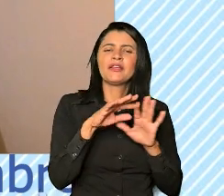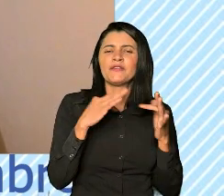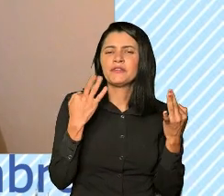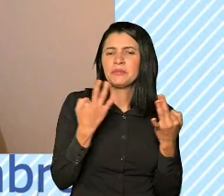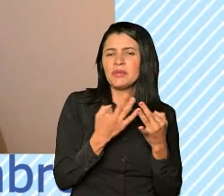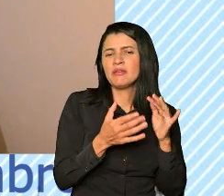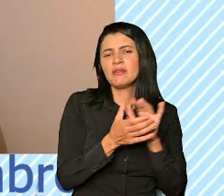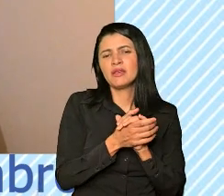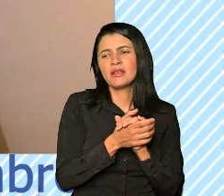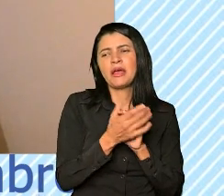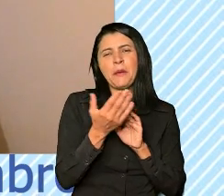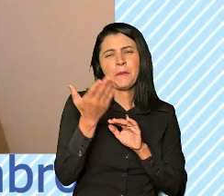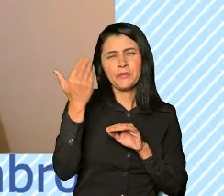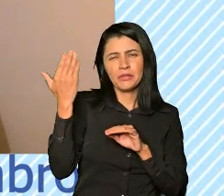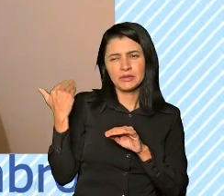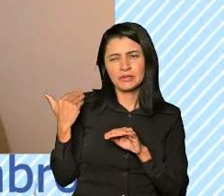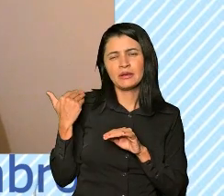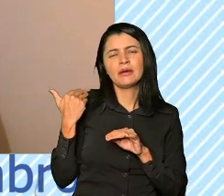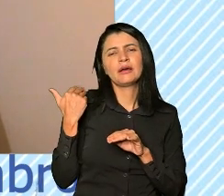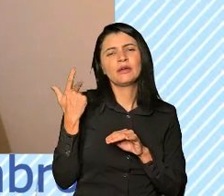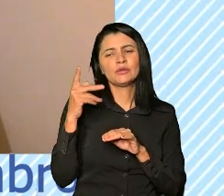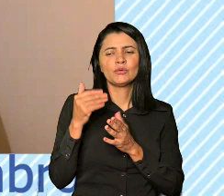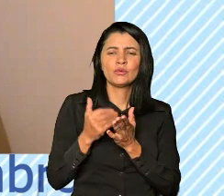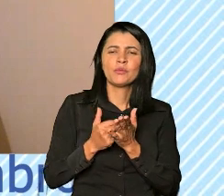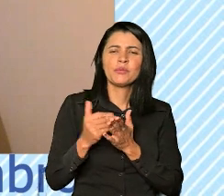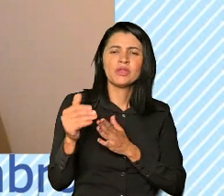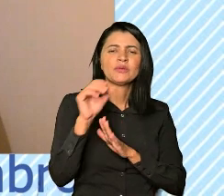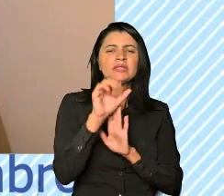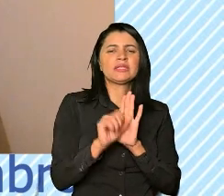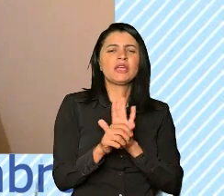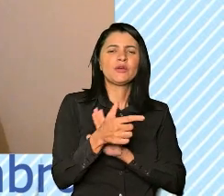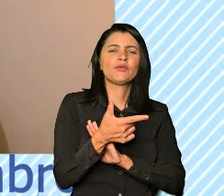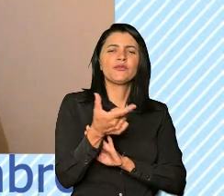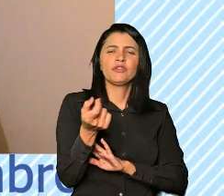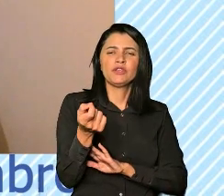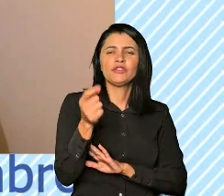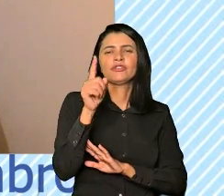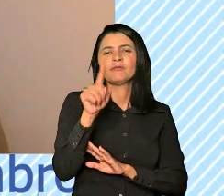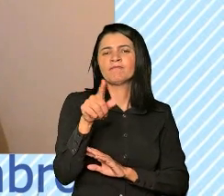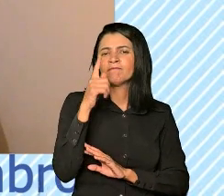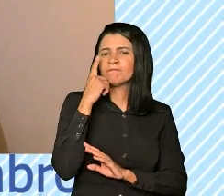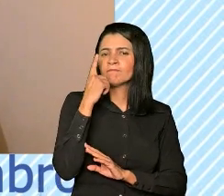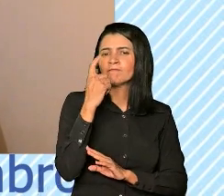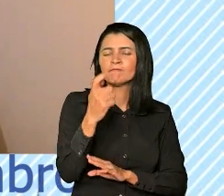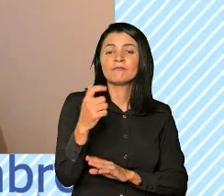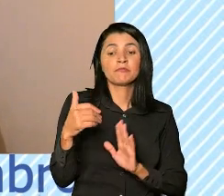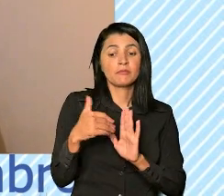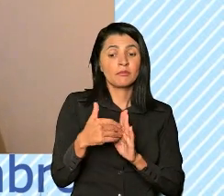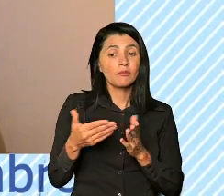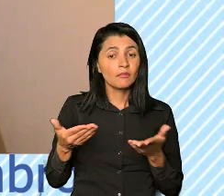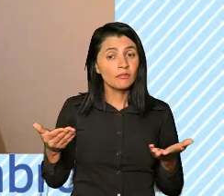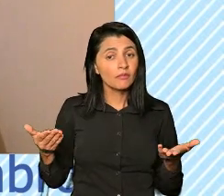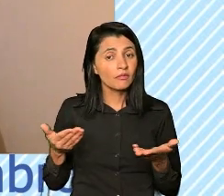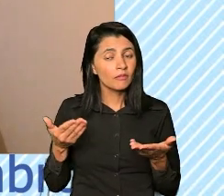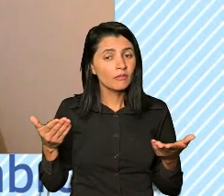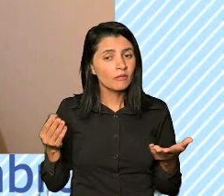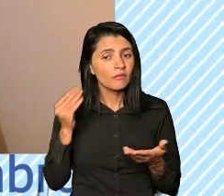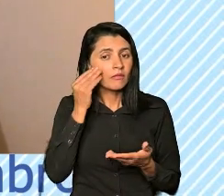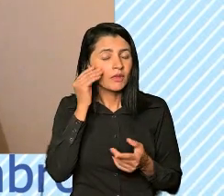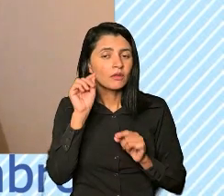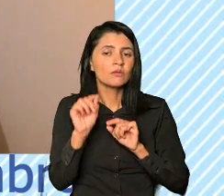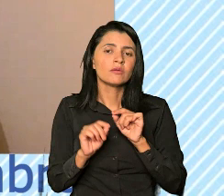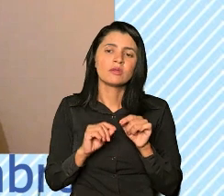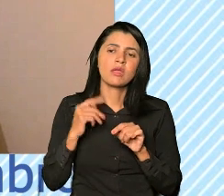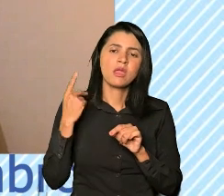família naquela década, né, no começo do século XX. Então, é muito interessante que até hoje se tenta